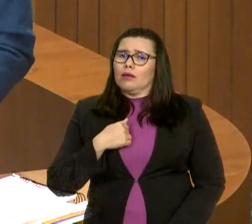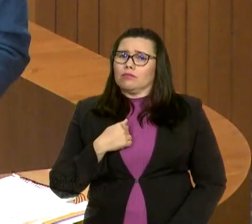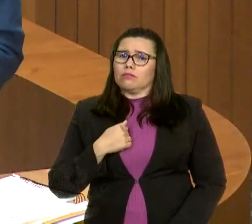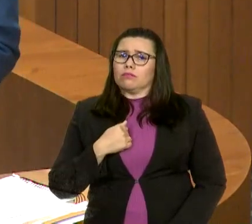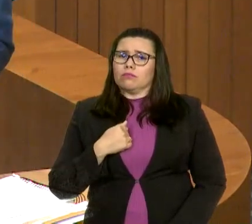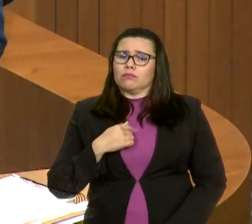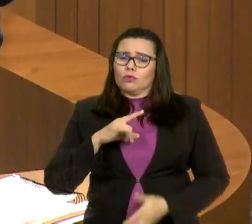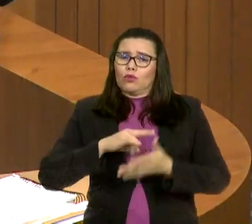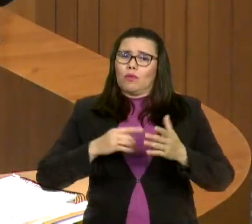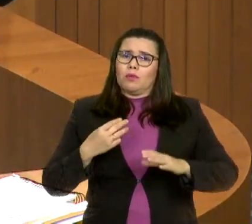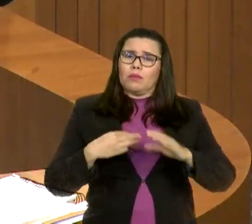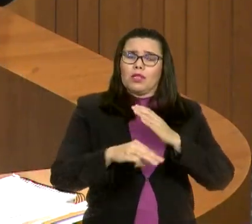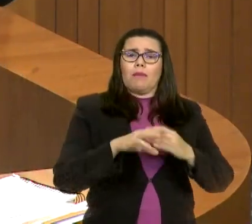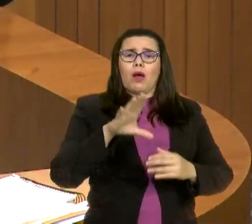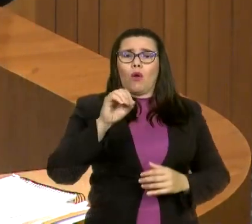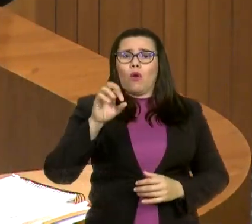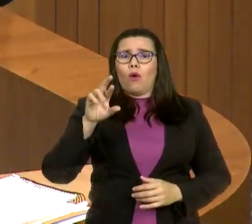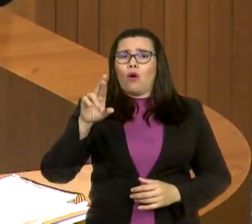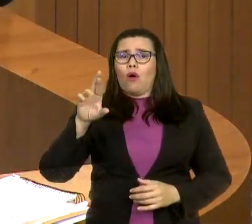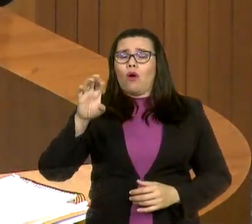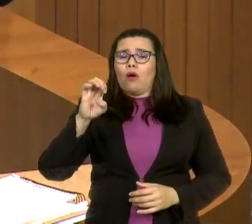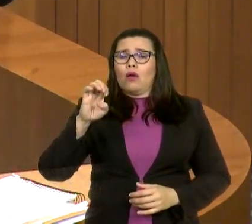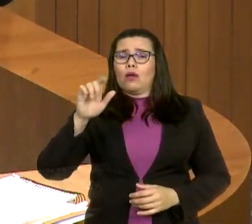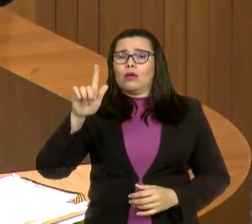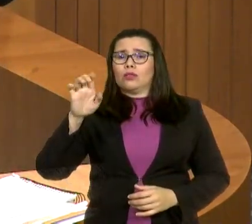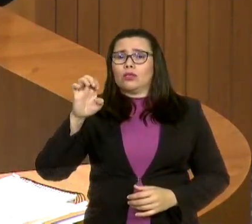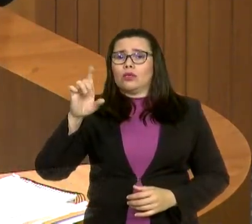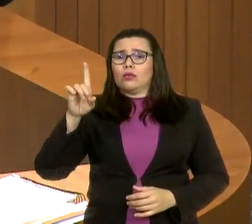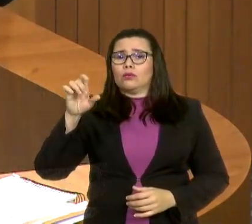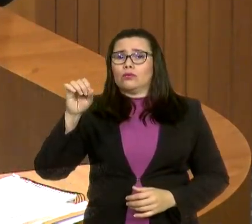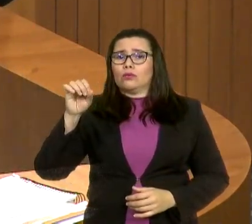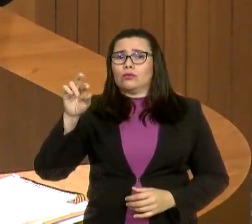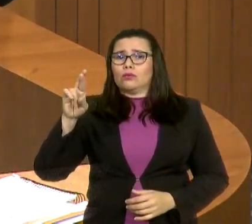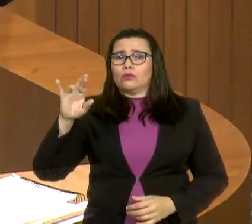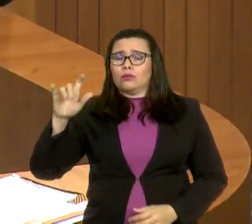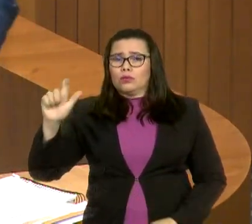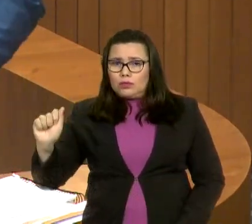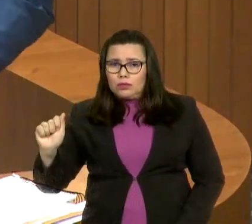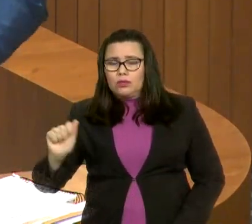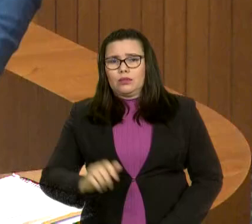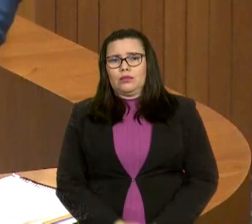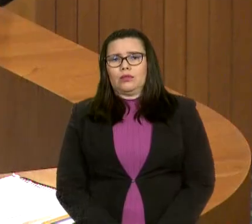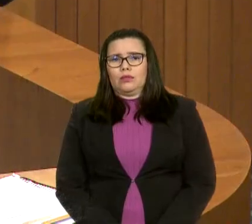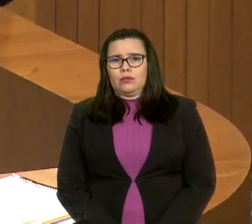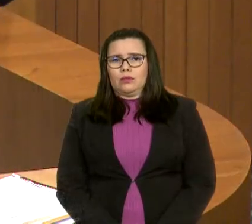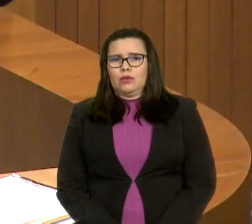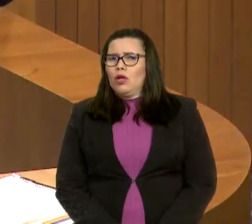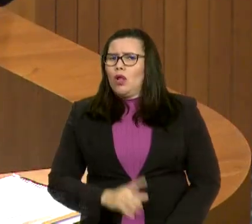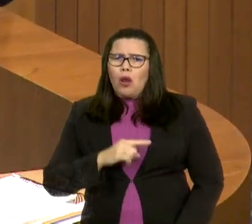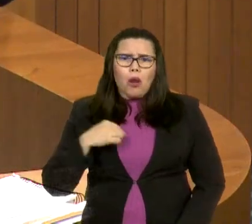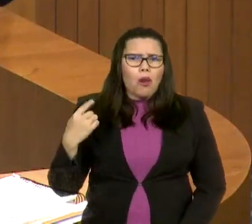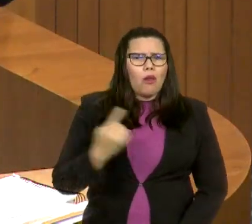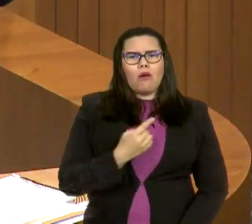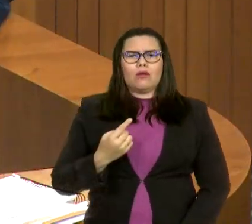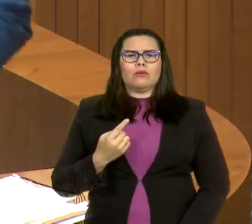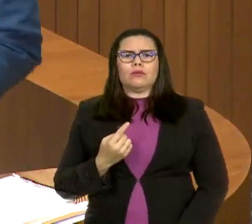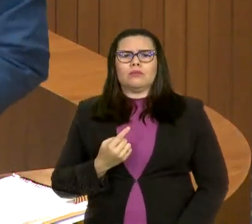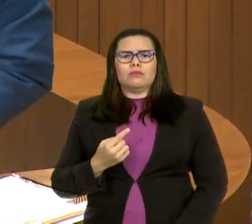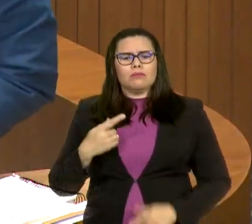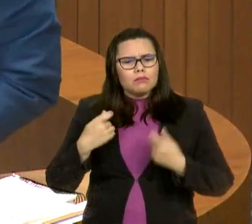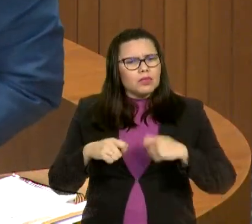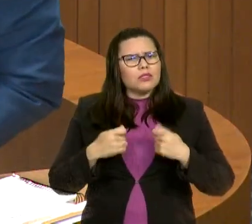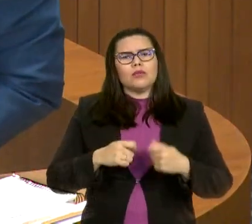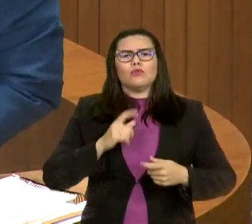furtar de debater qualquer tema que seja trazido por deputado. Nós vivemos num país tão esquisito